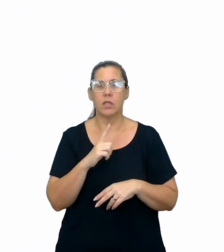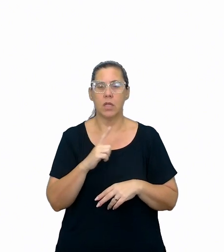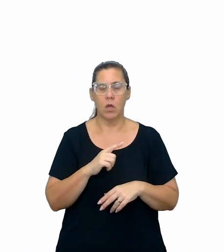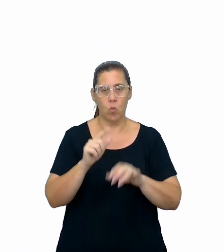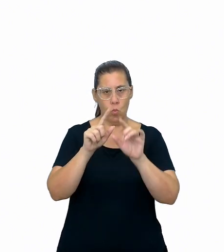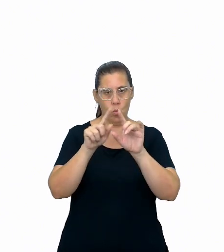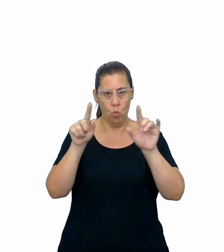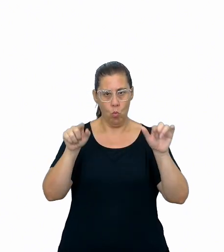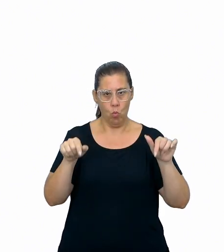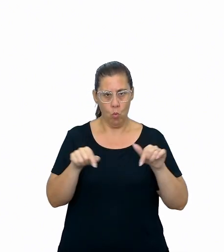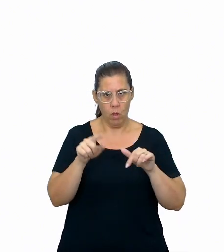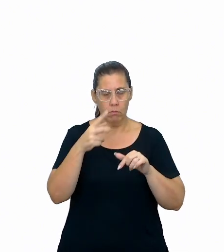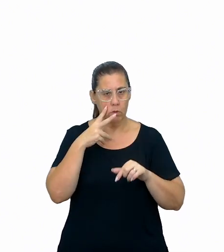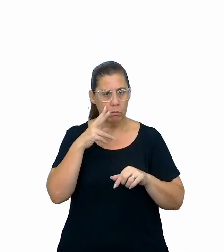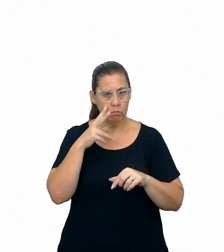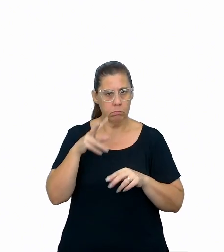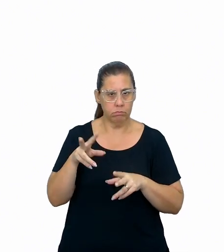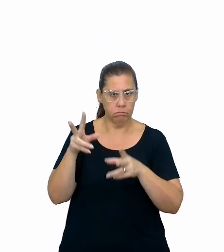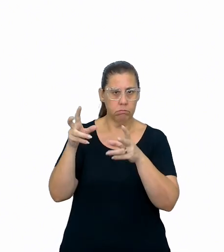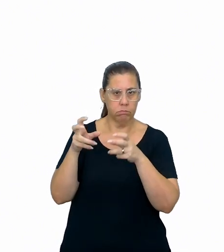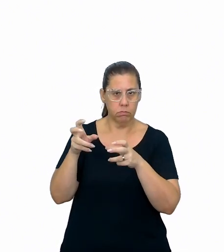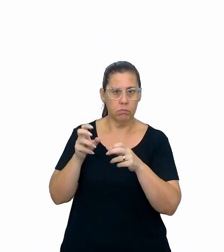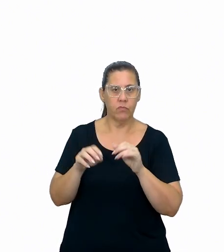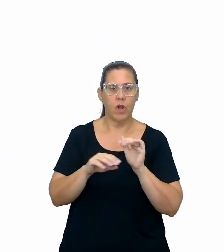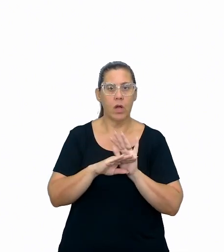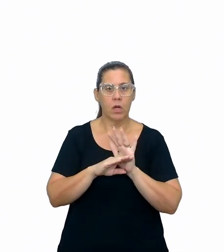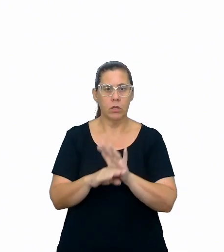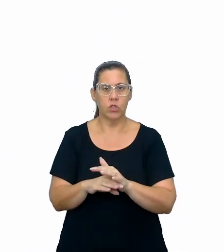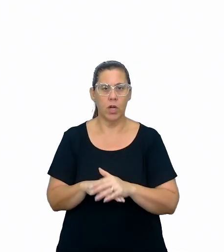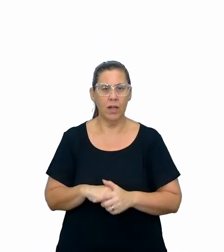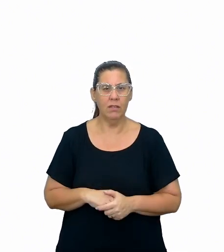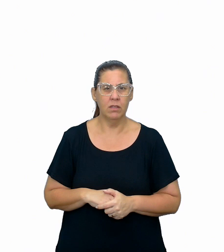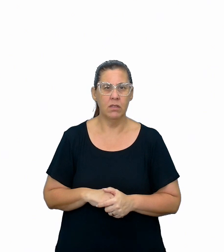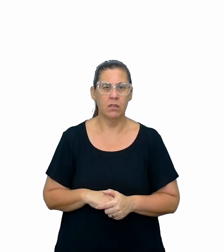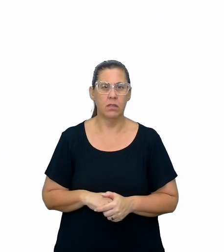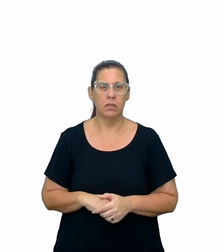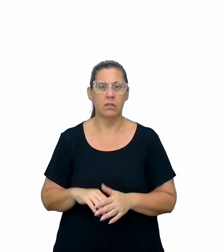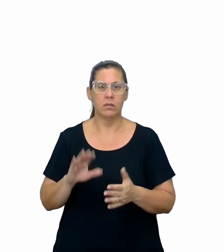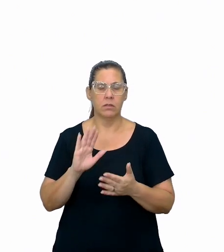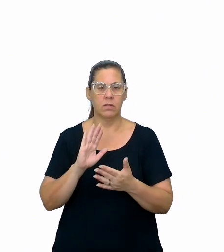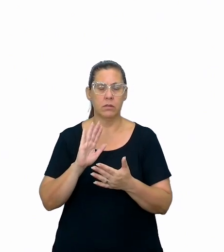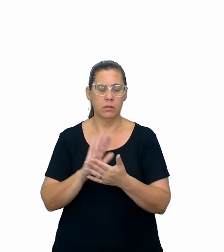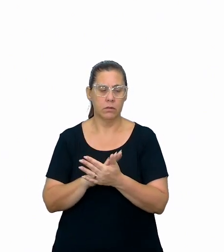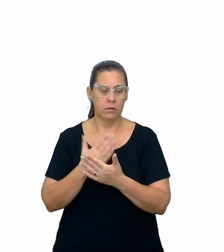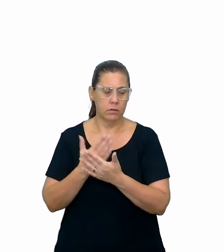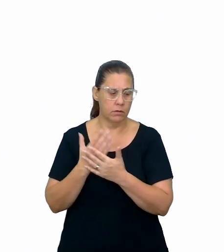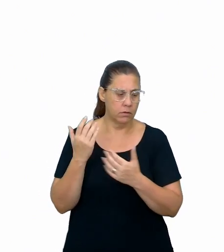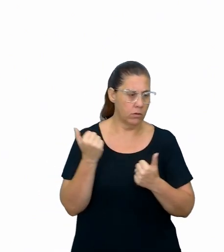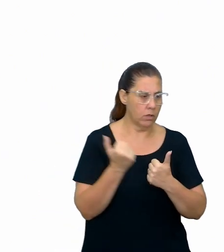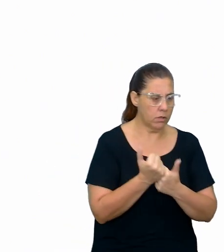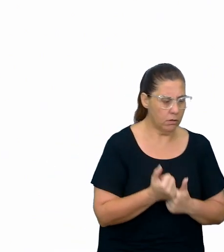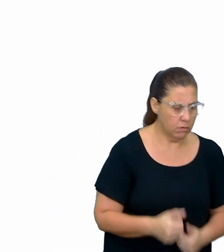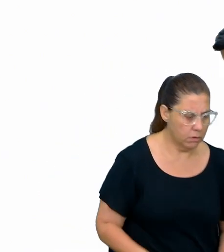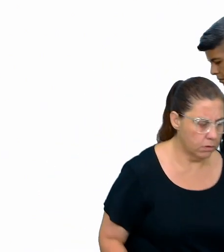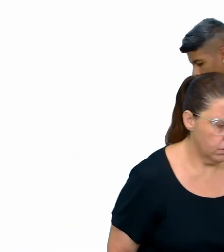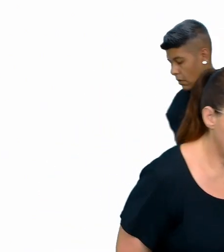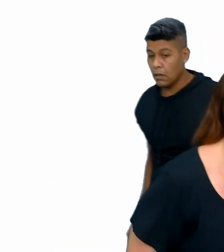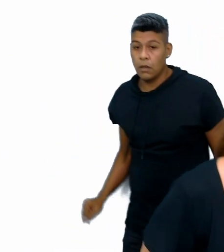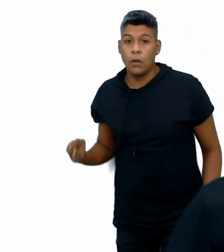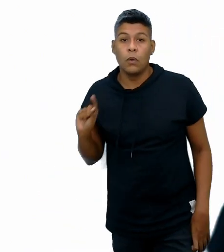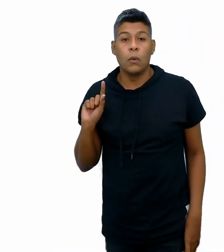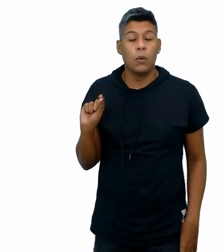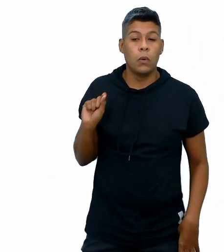quadro que vocês vão observar ali que vai auxiliar essa análise, né, aliás,